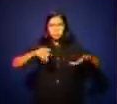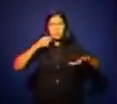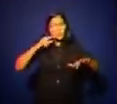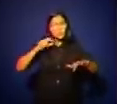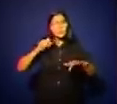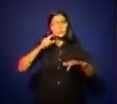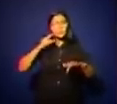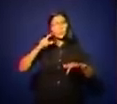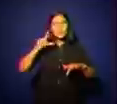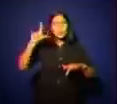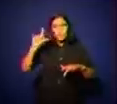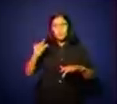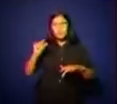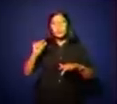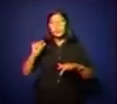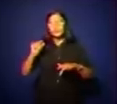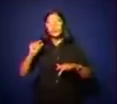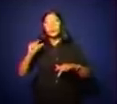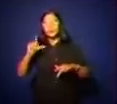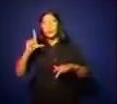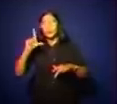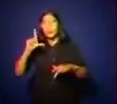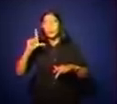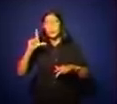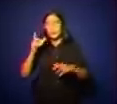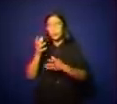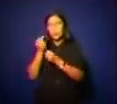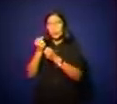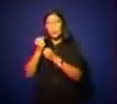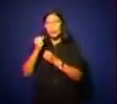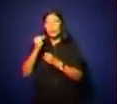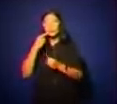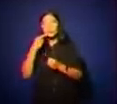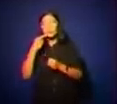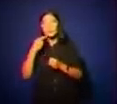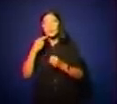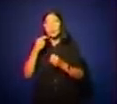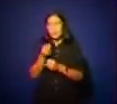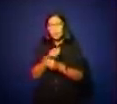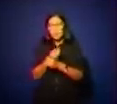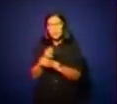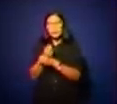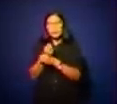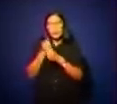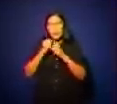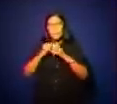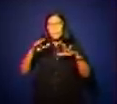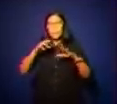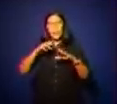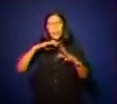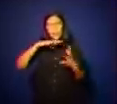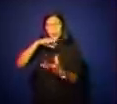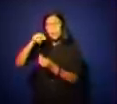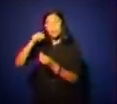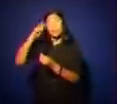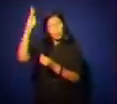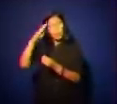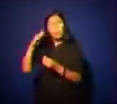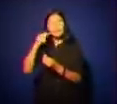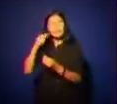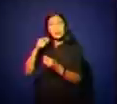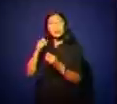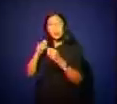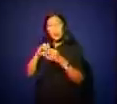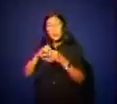enorme de liquidez o Banco Central do Brasil foi muito Central que mais liberou liquidez de Capital no sistema no mundo então ali foi um momento onde o